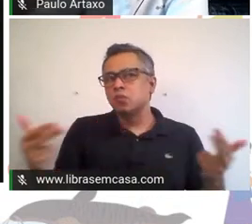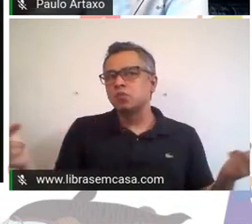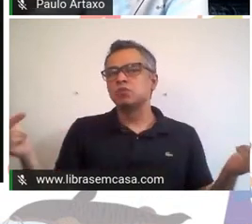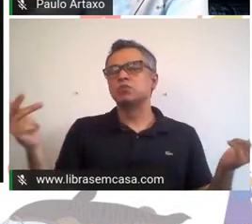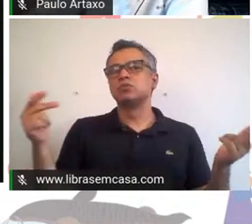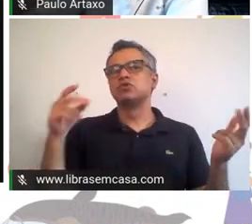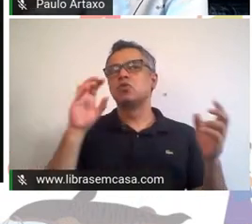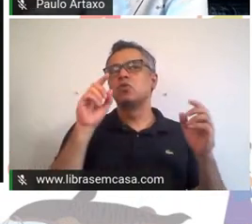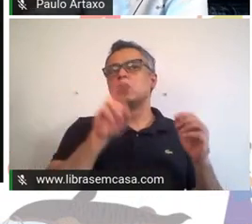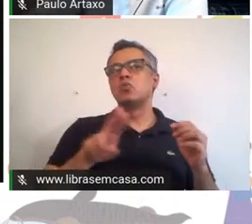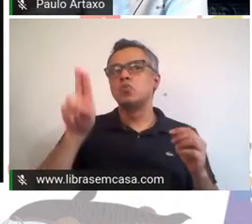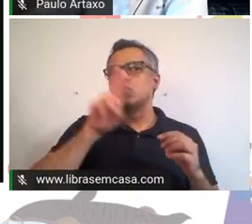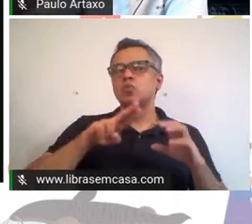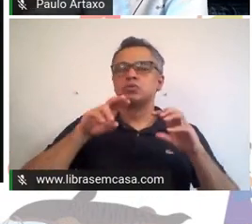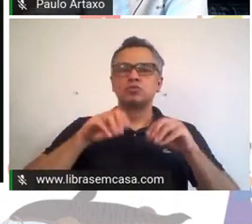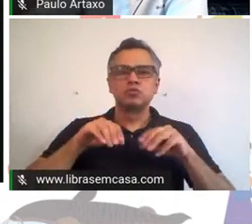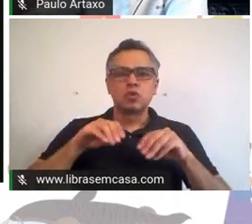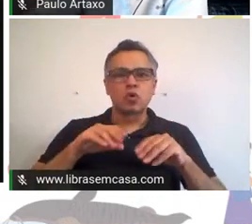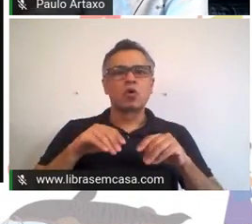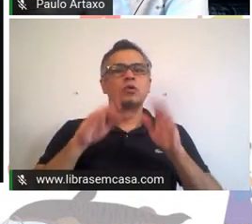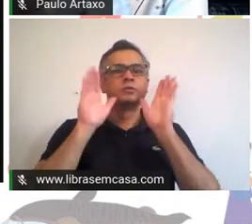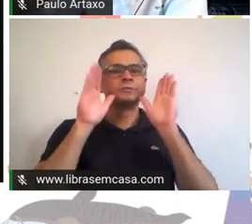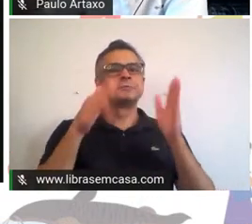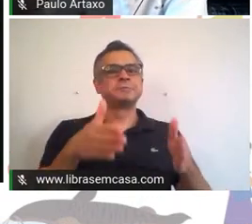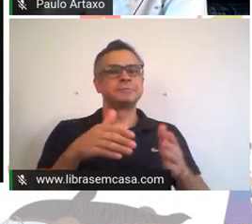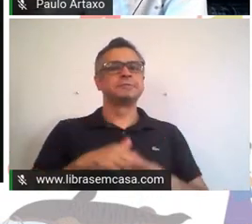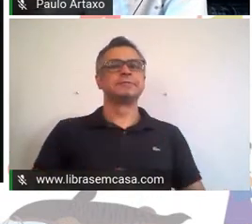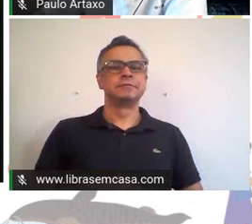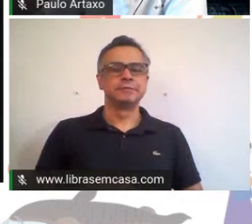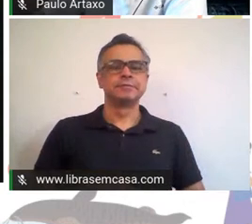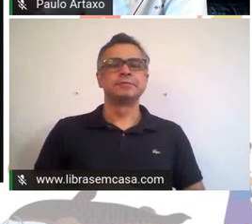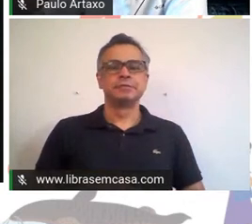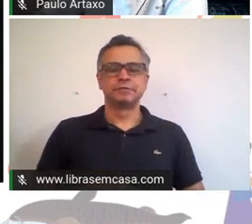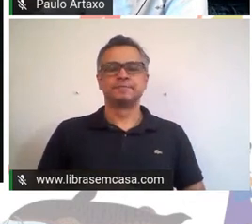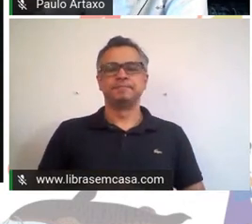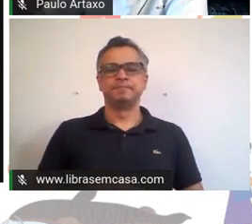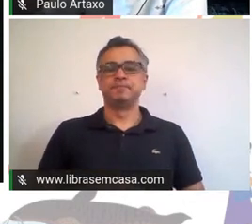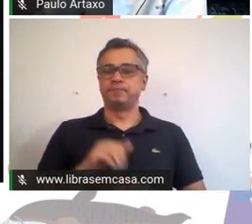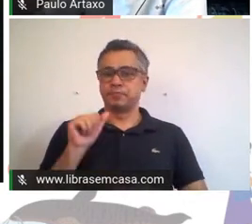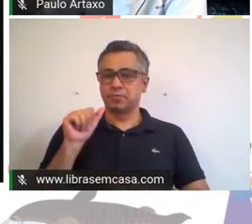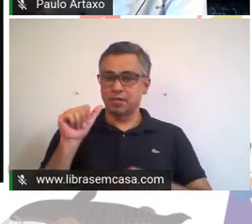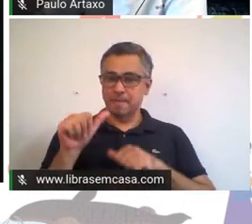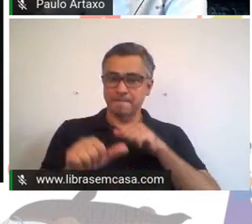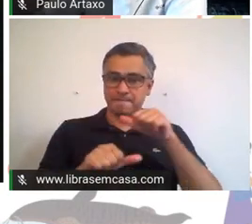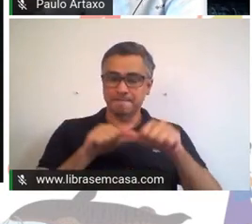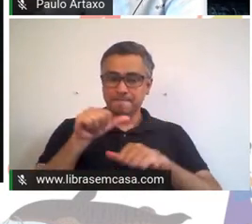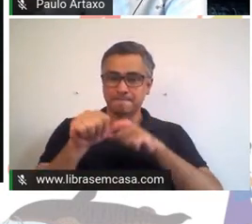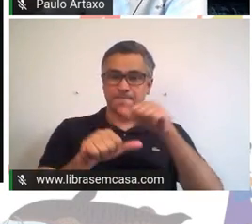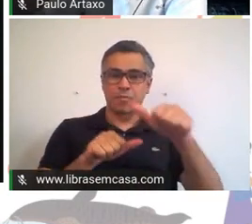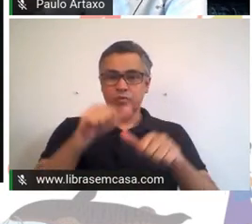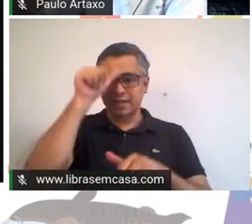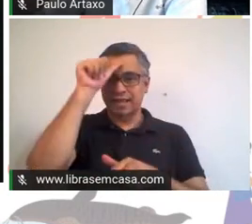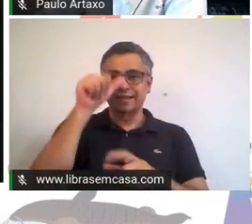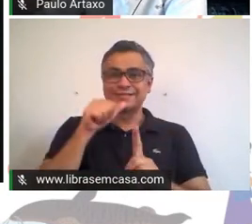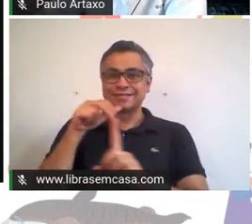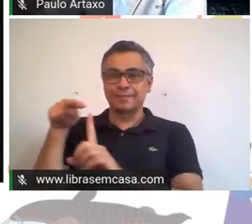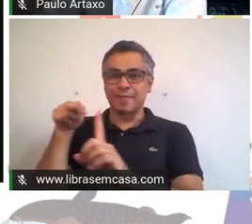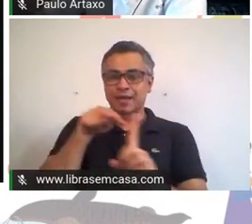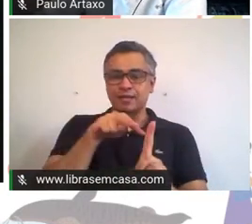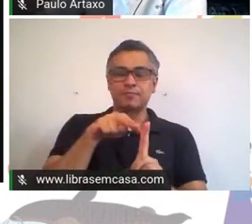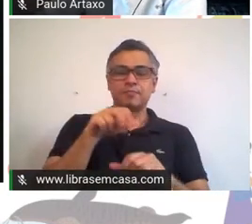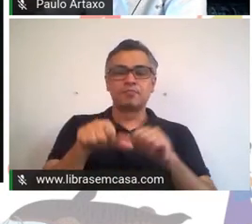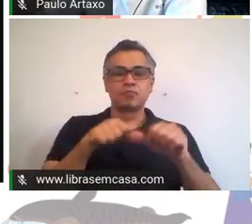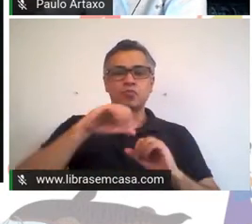relatório chama atenção é para o fato de que uma mudança desse tamanho, que é uma mudança de paradigma para a gente ter um mundo mais saudável,